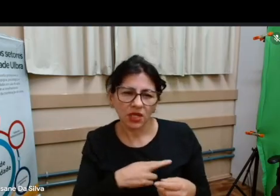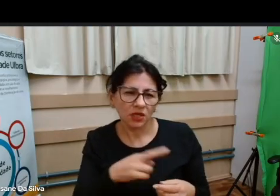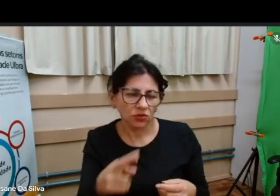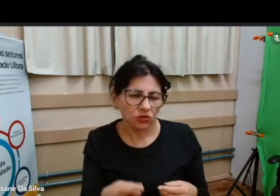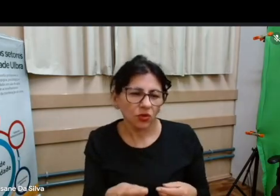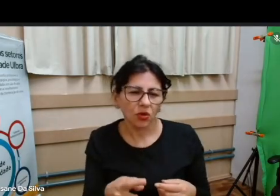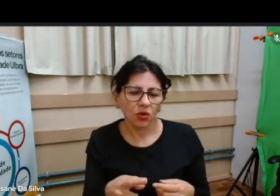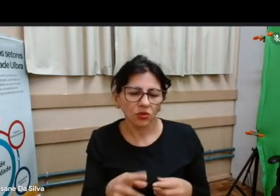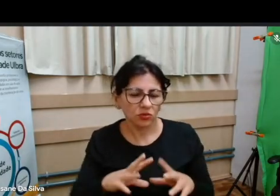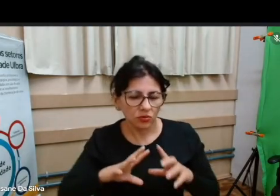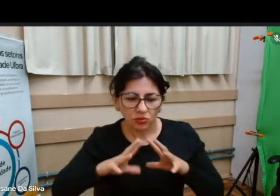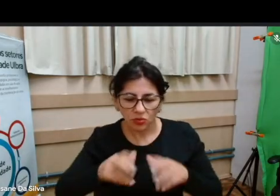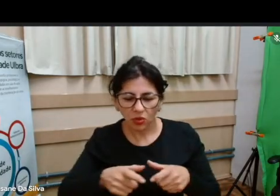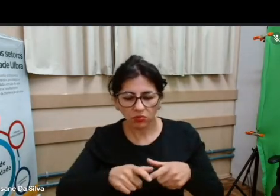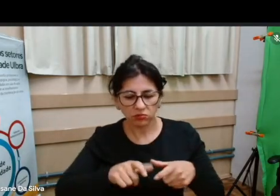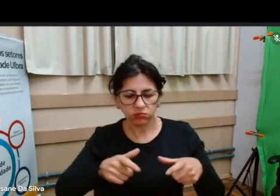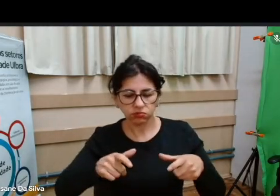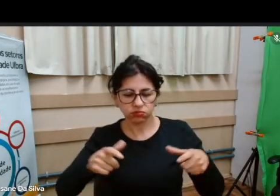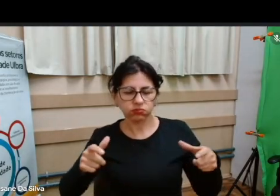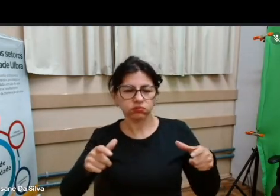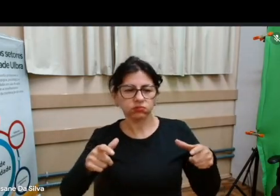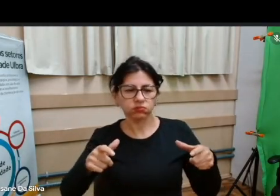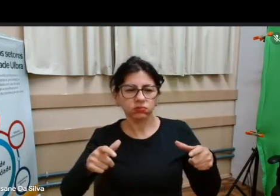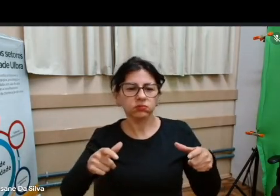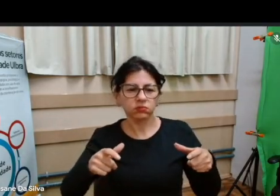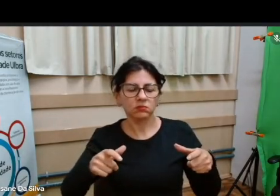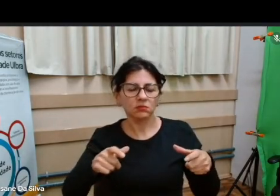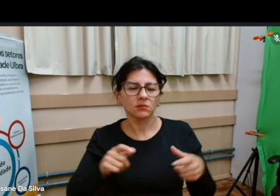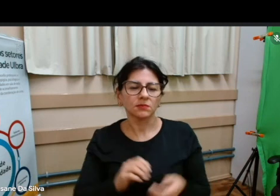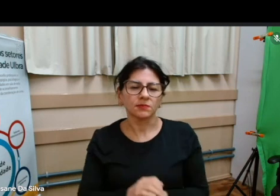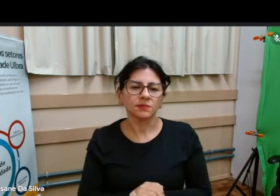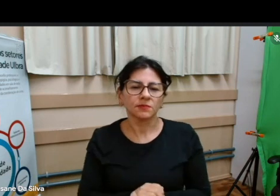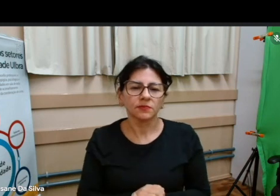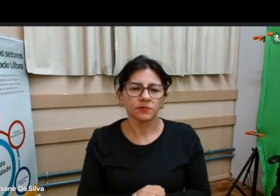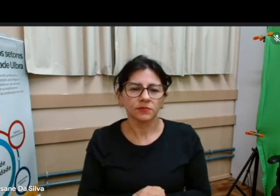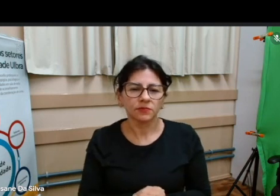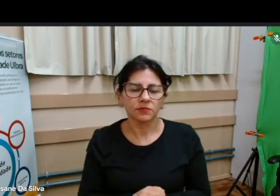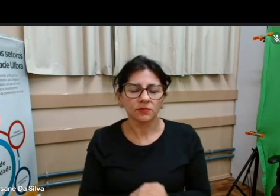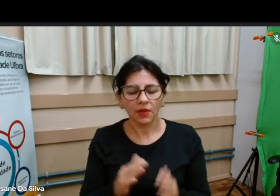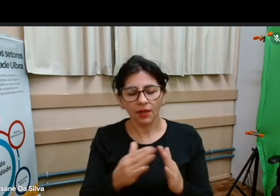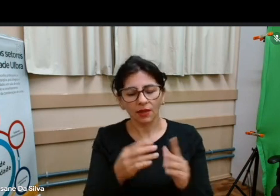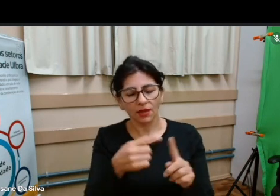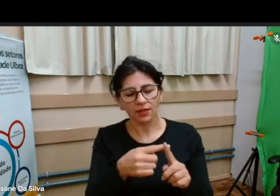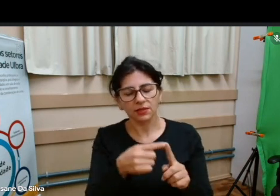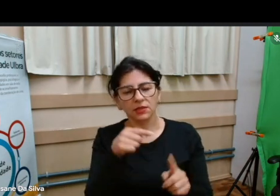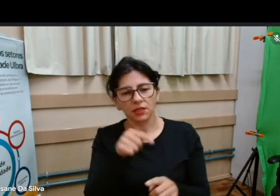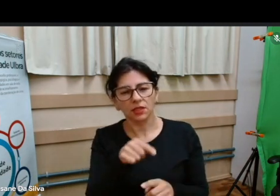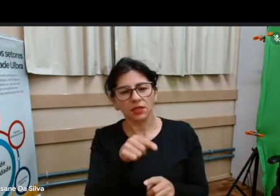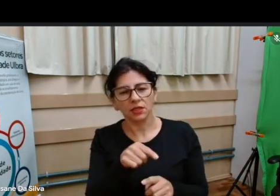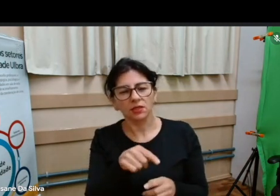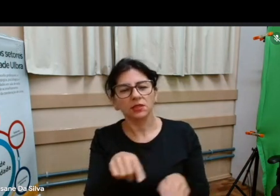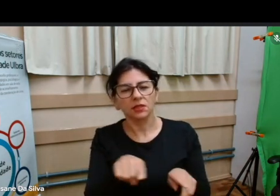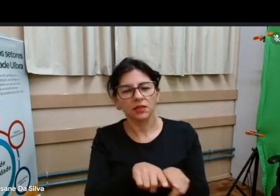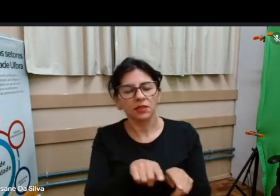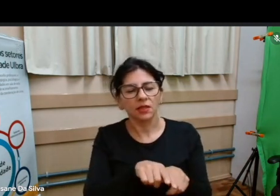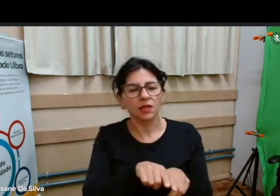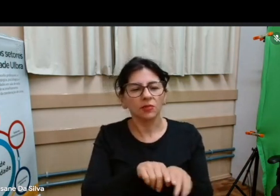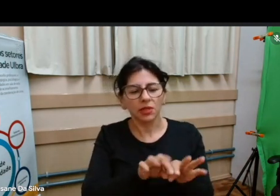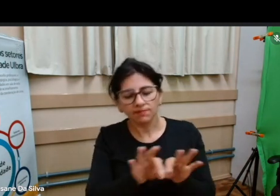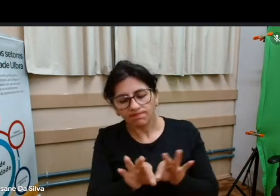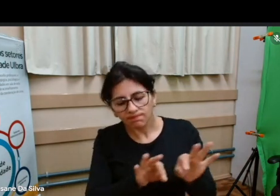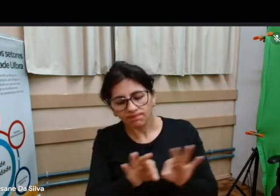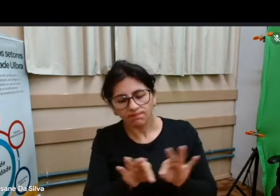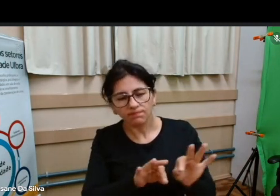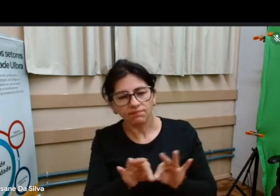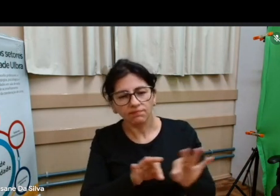atualmente é enorme e na né das igrejas né coreografias diretamente